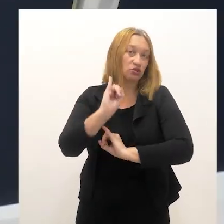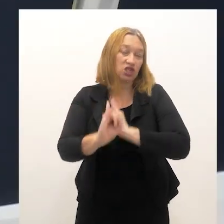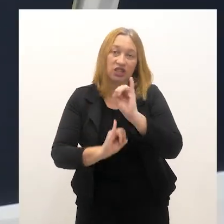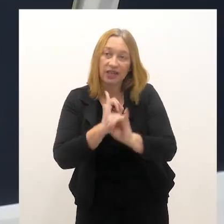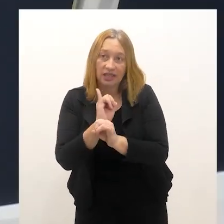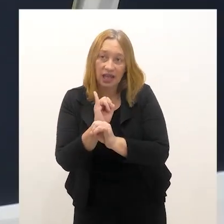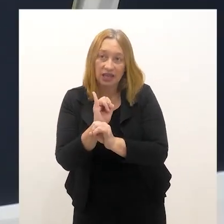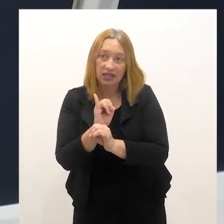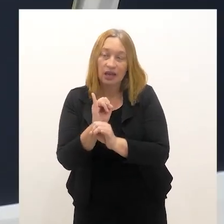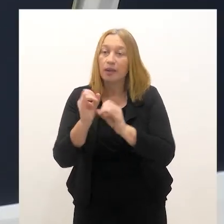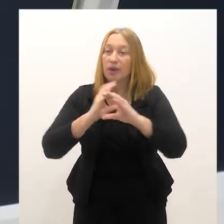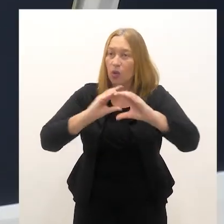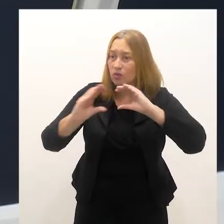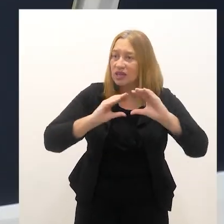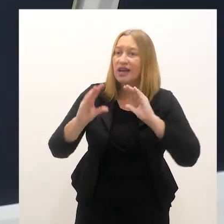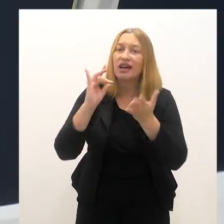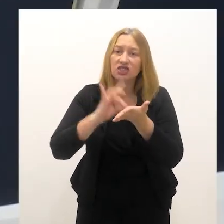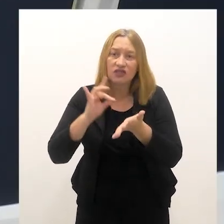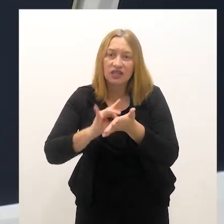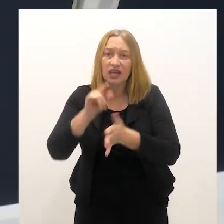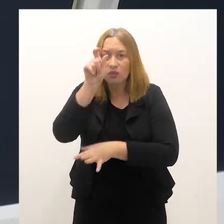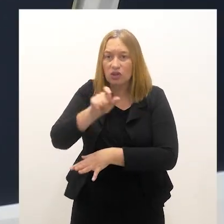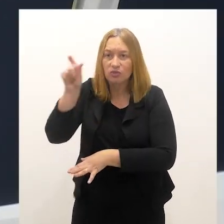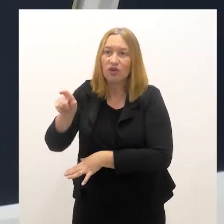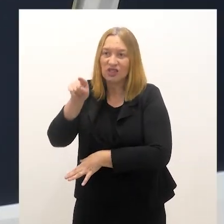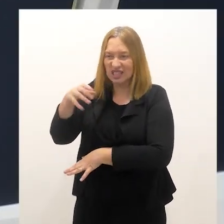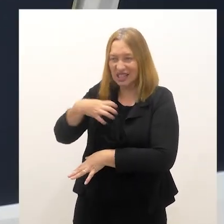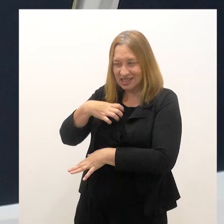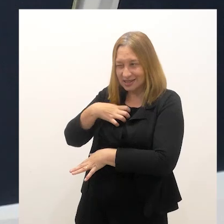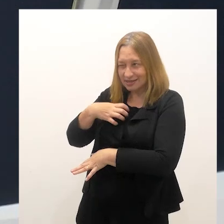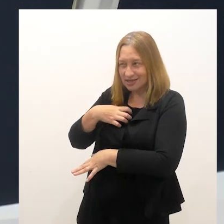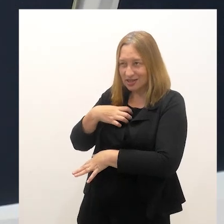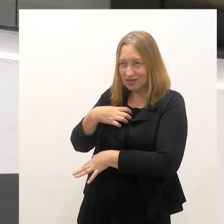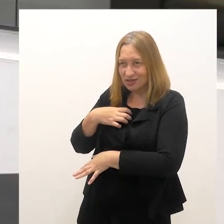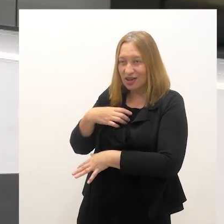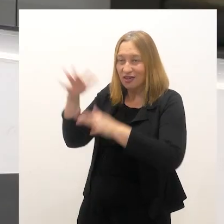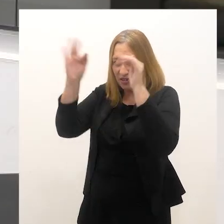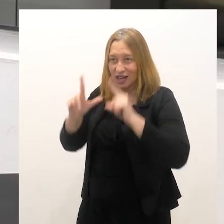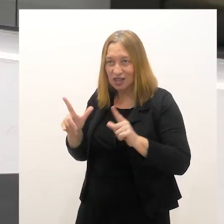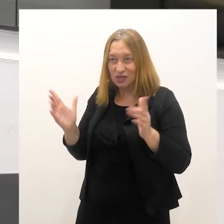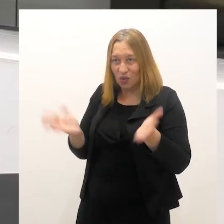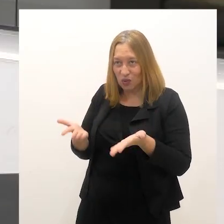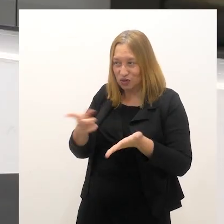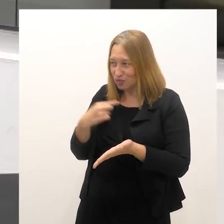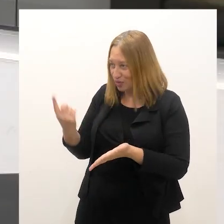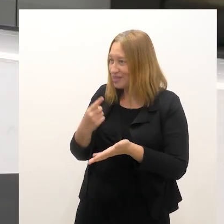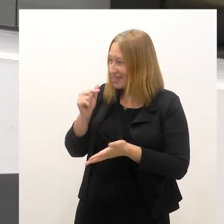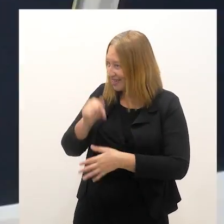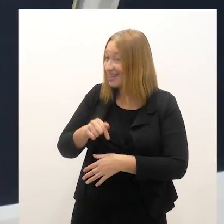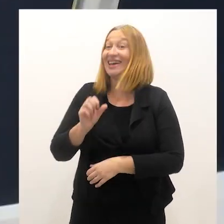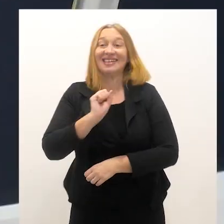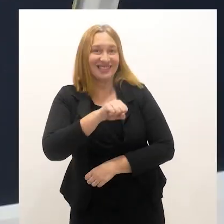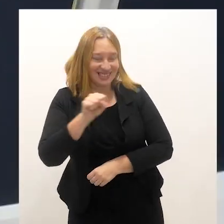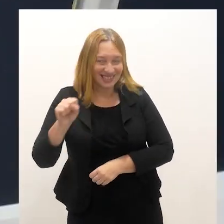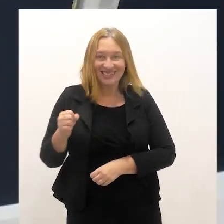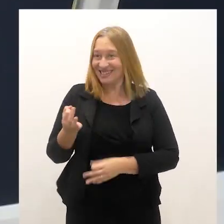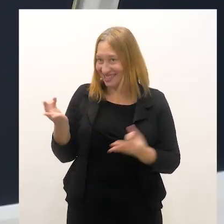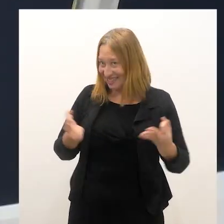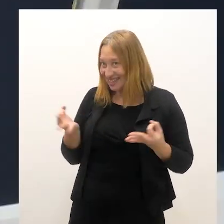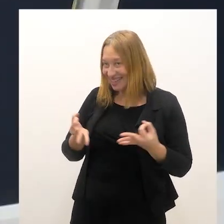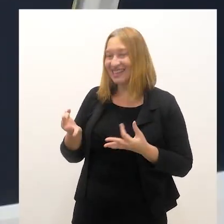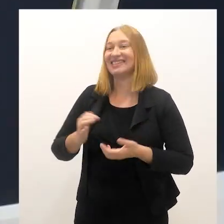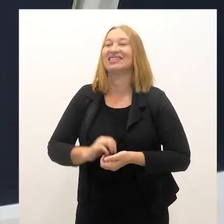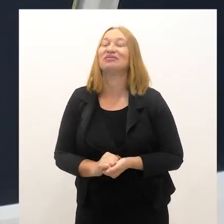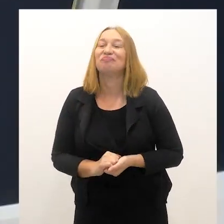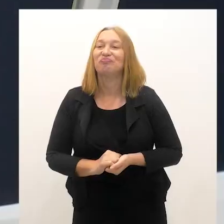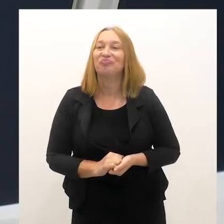rádio, com internet, para me comunicar mesmo com as pessoas. Tá se sentindo realizado um pouquinho hoje com a gente aqui? Com certeza,